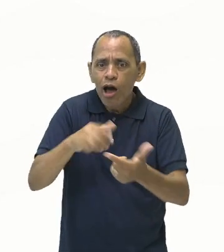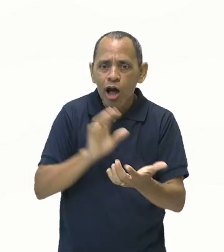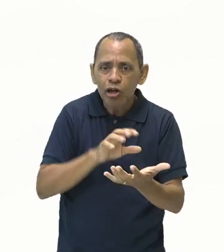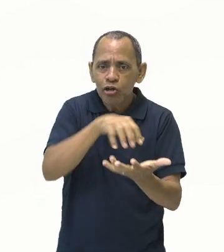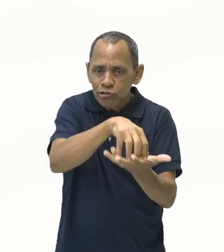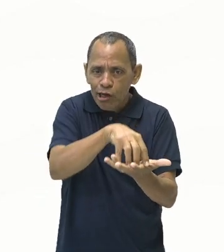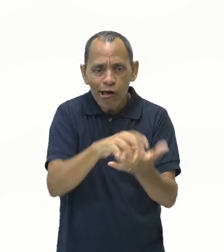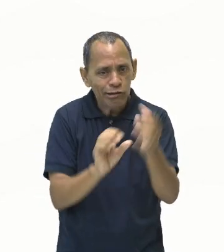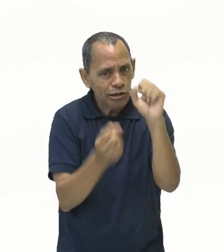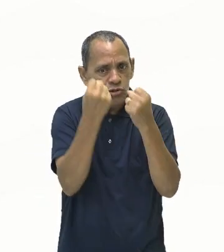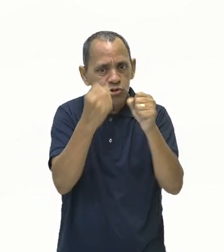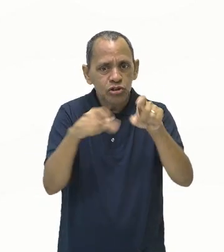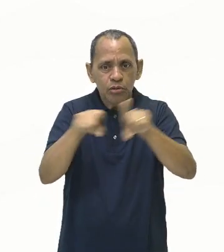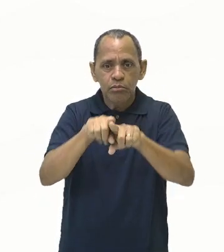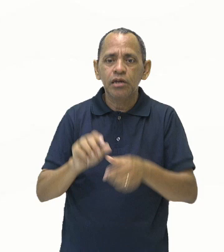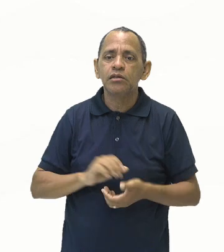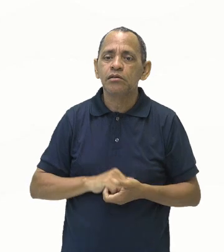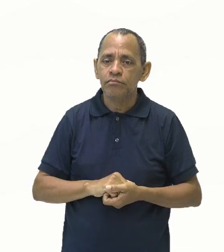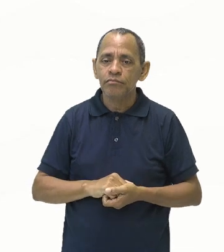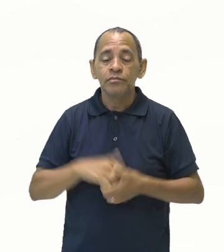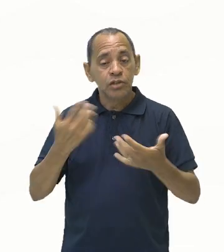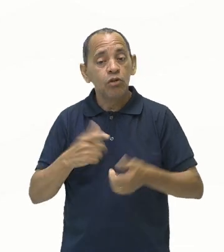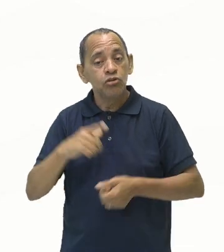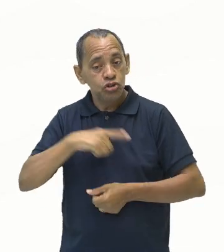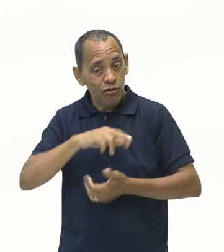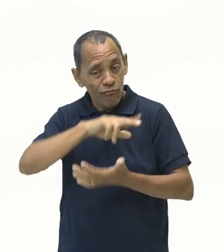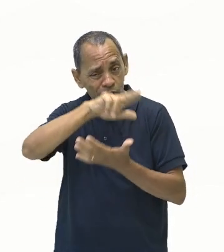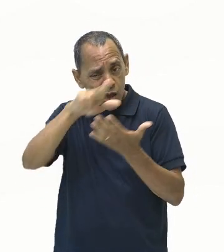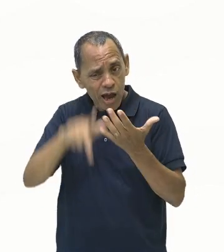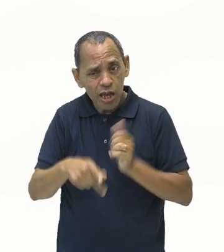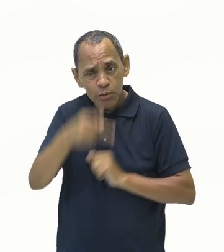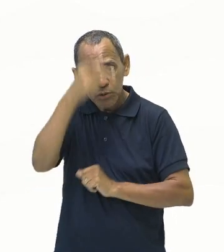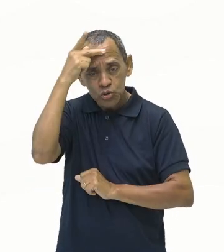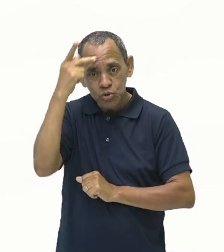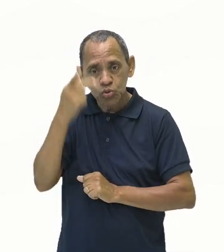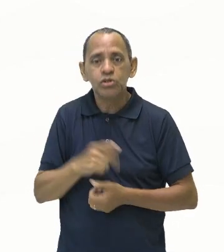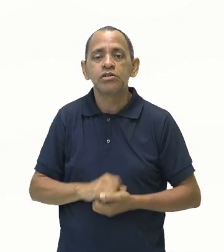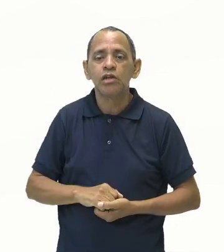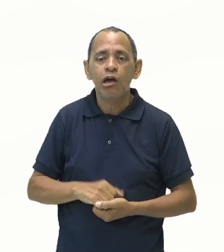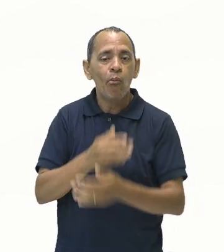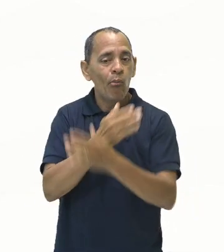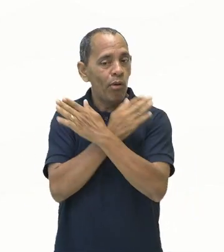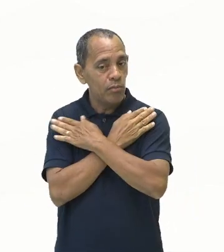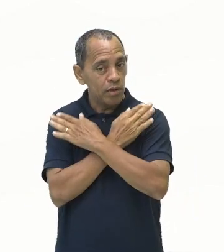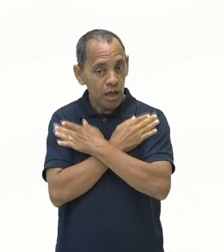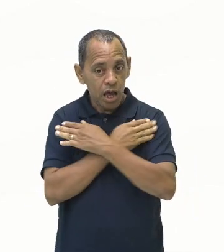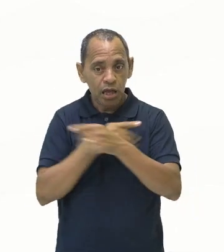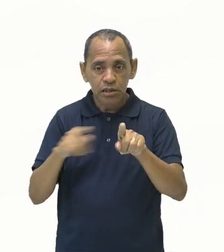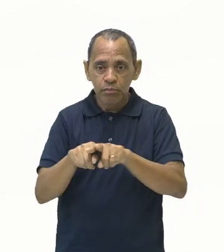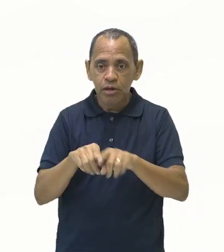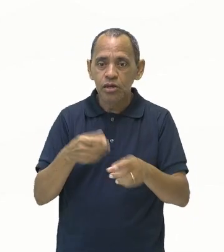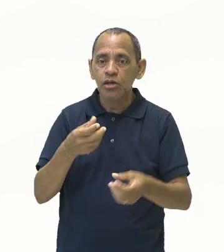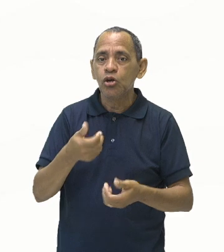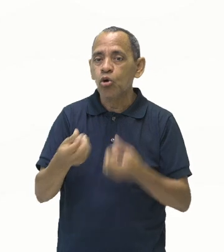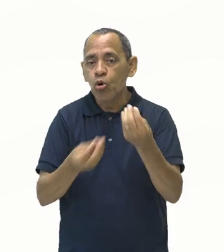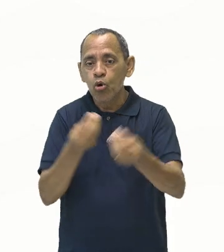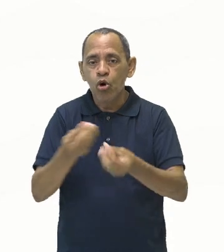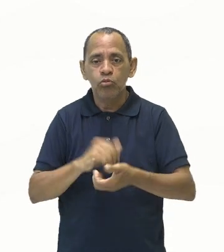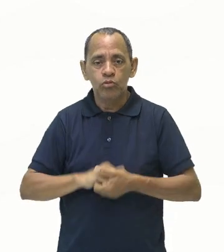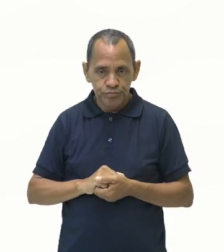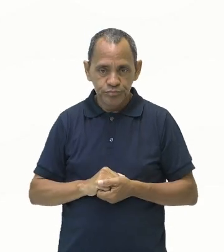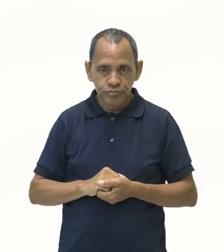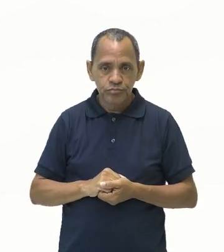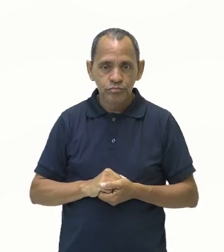em abundância. Outro fator, ambiente político estável. Por